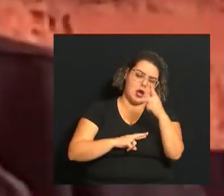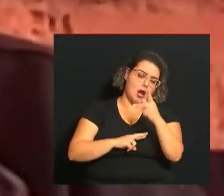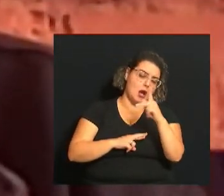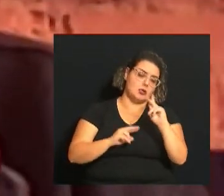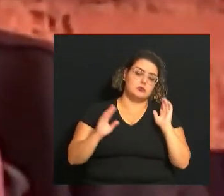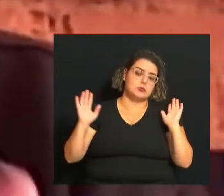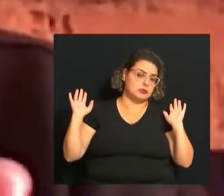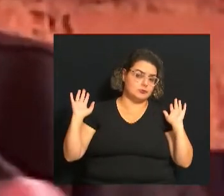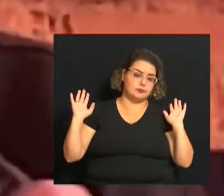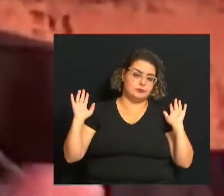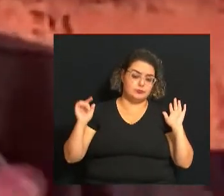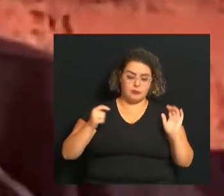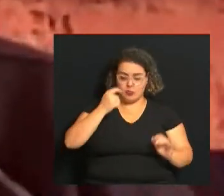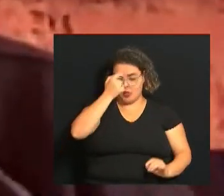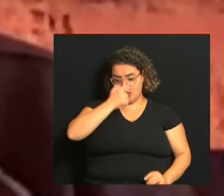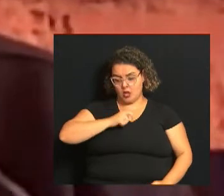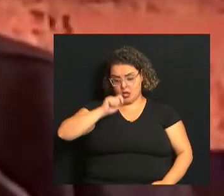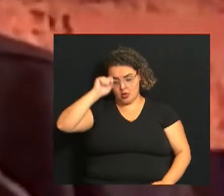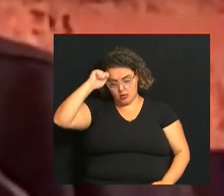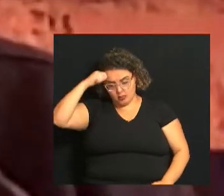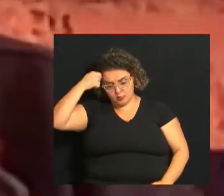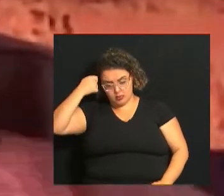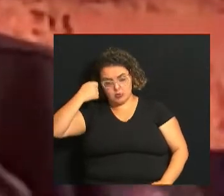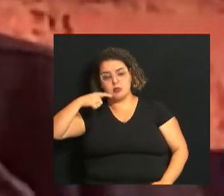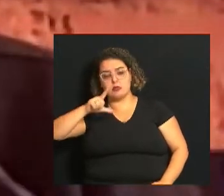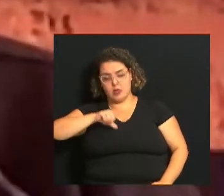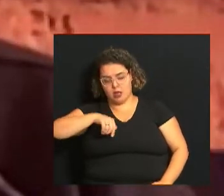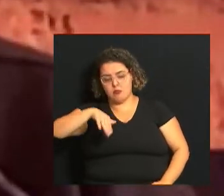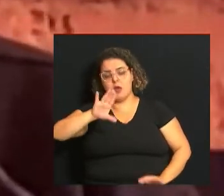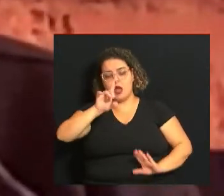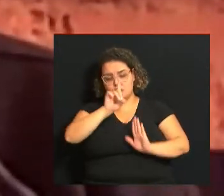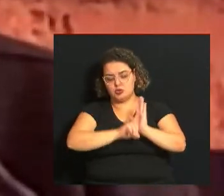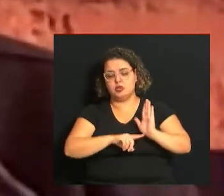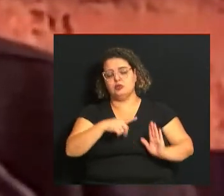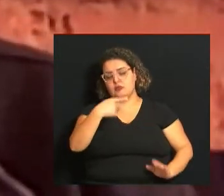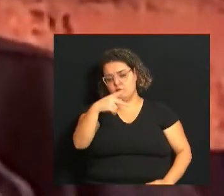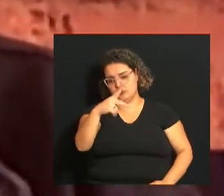Eu, como negro, tenho mais direito que o branco, ou vice-versa.